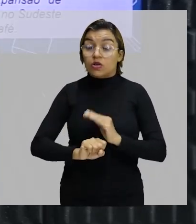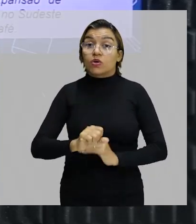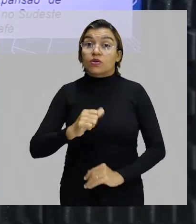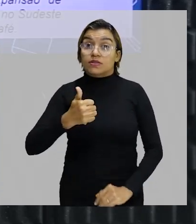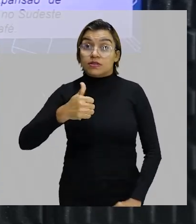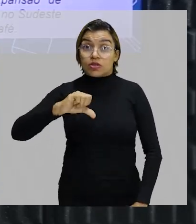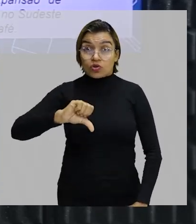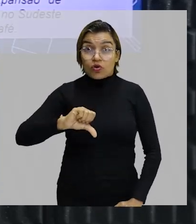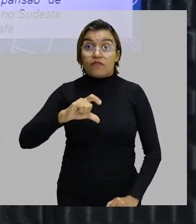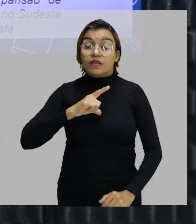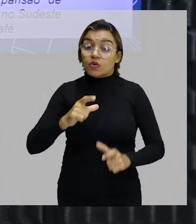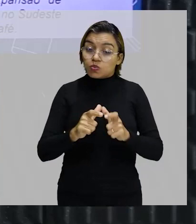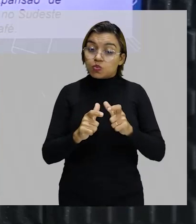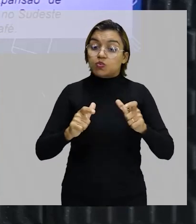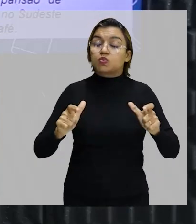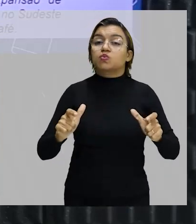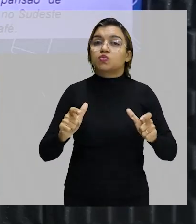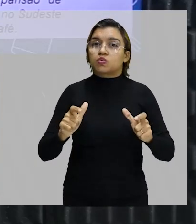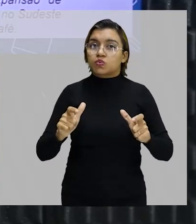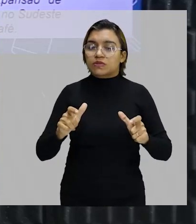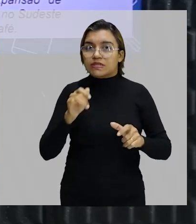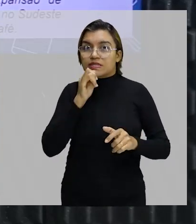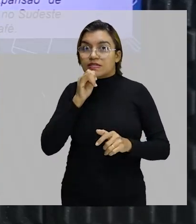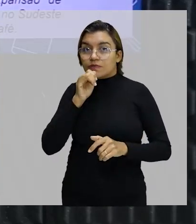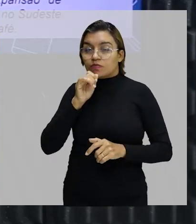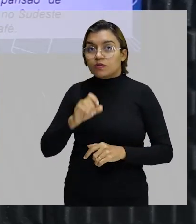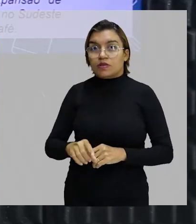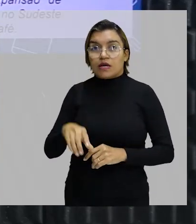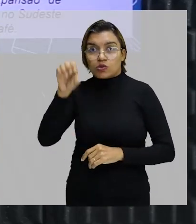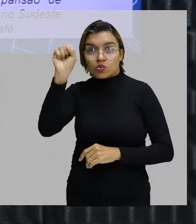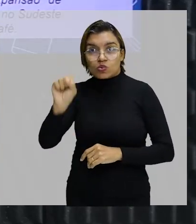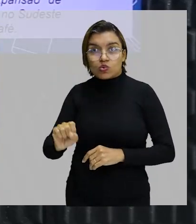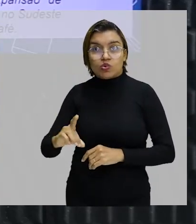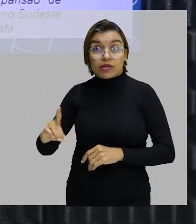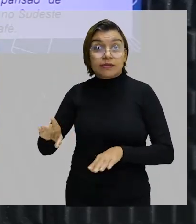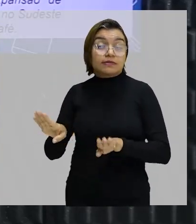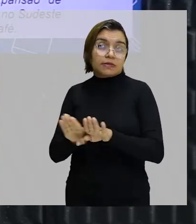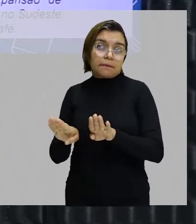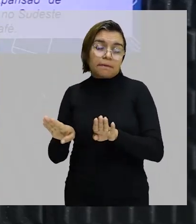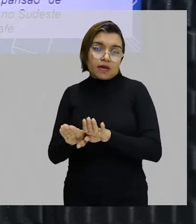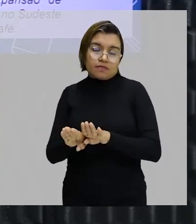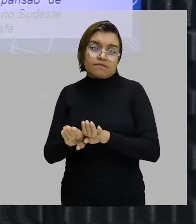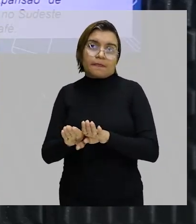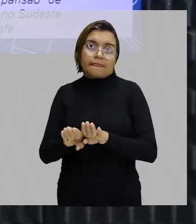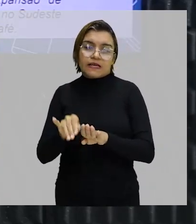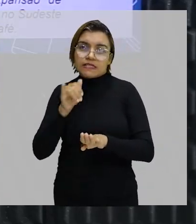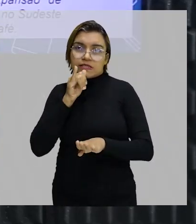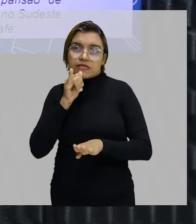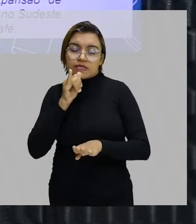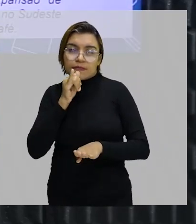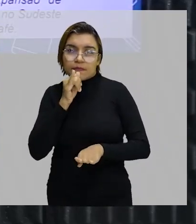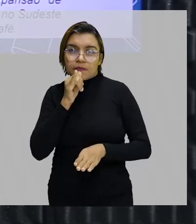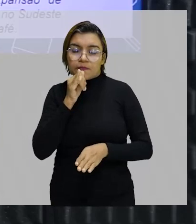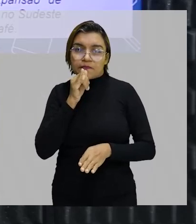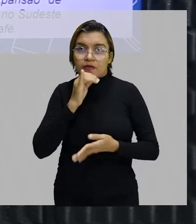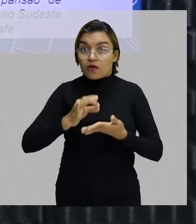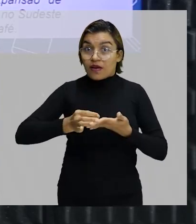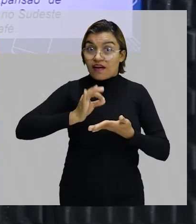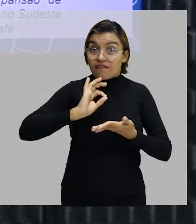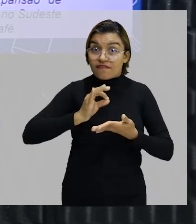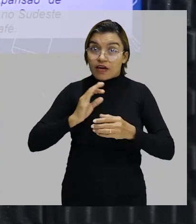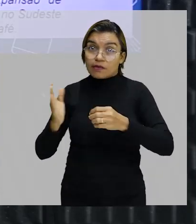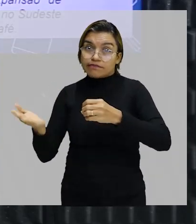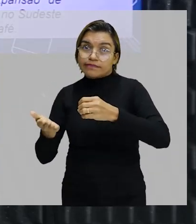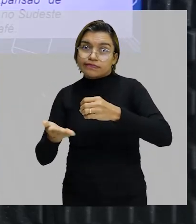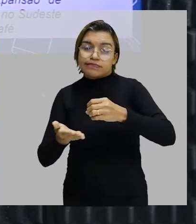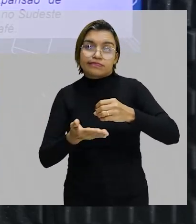vamos ter a expansão também de centros urbanos no Sudeste. Alguns fatores vão ser importantes para isso. A extração do café, nós temos a vinda